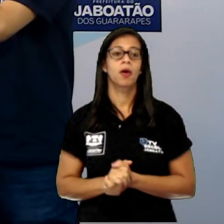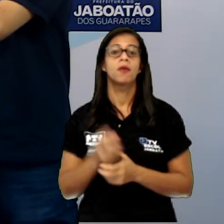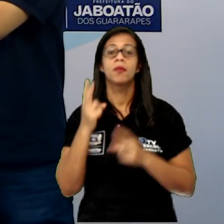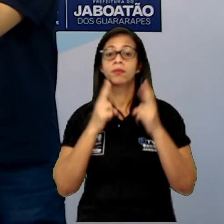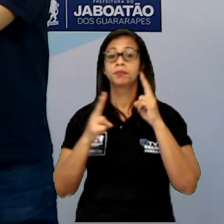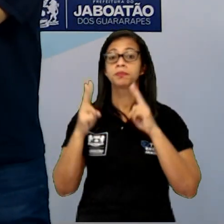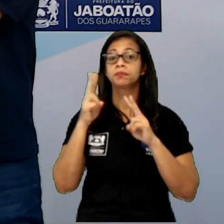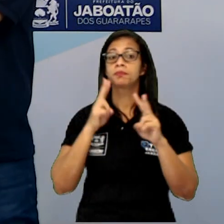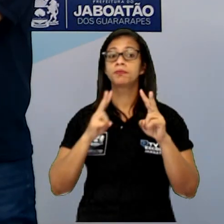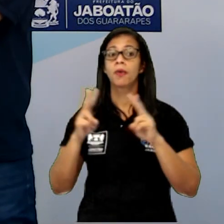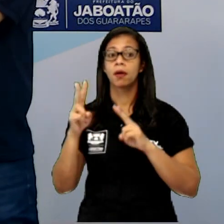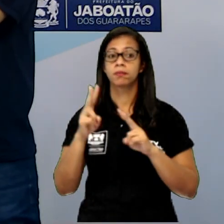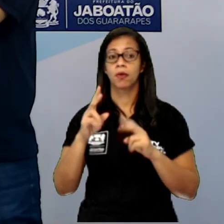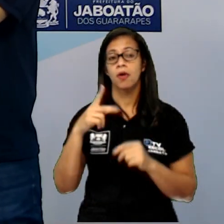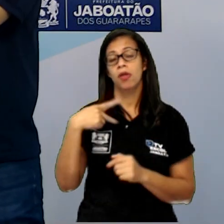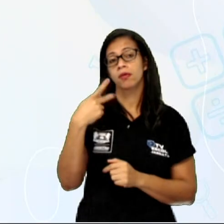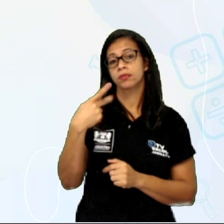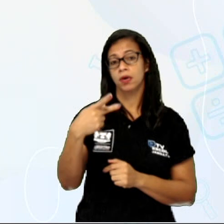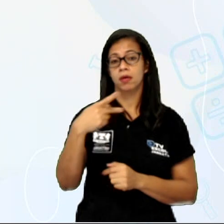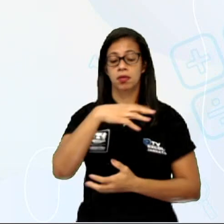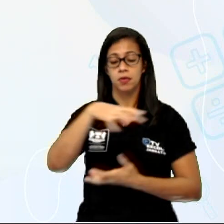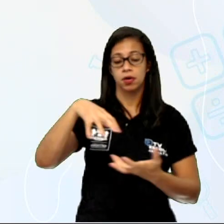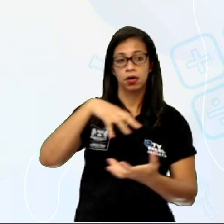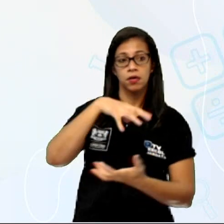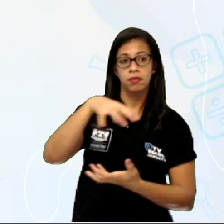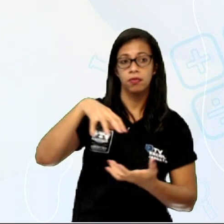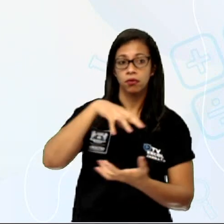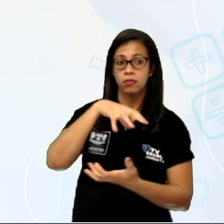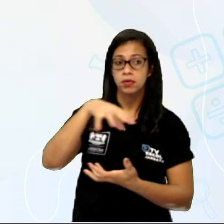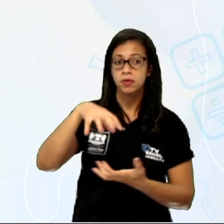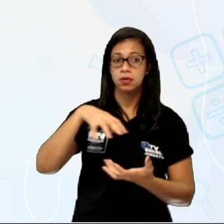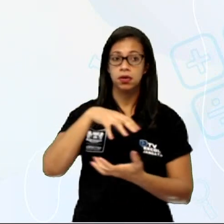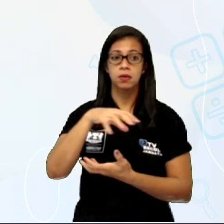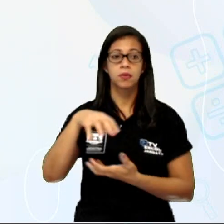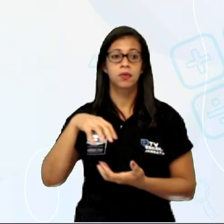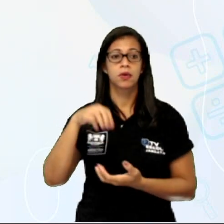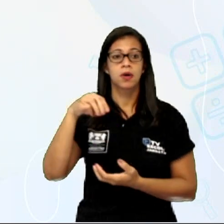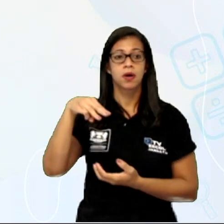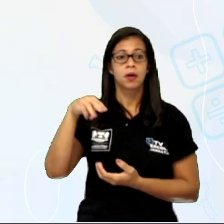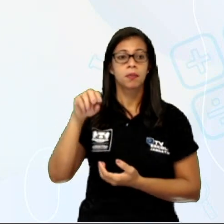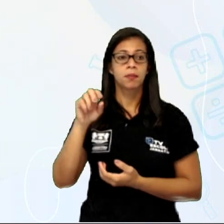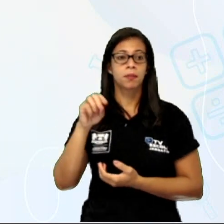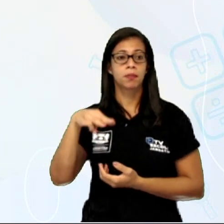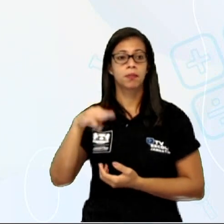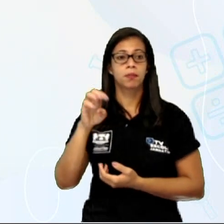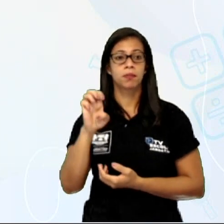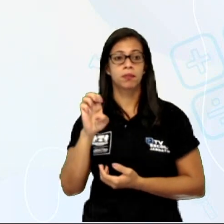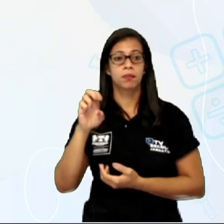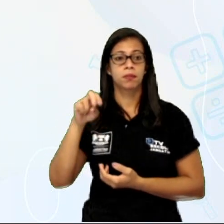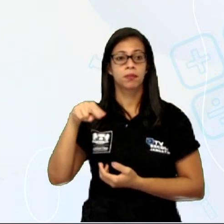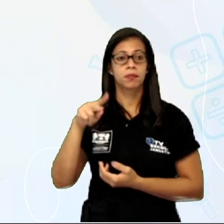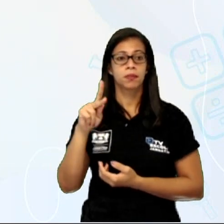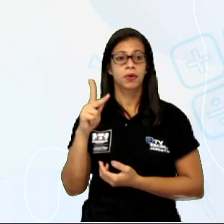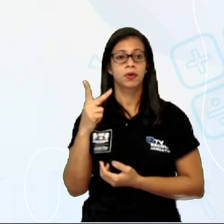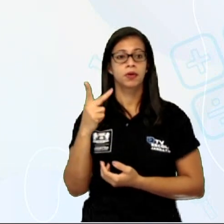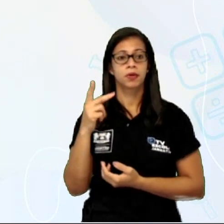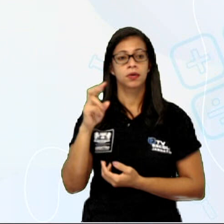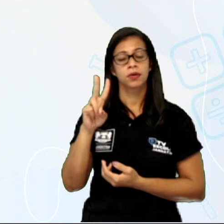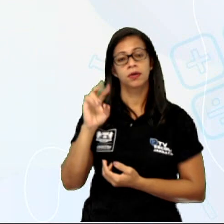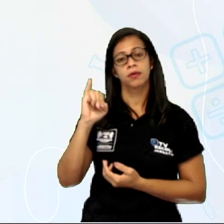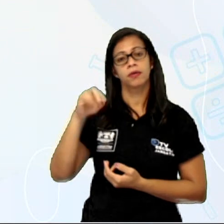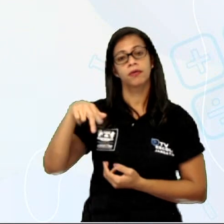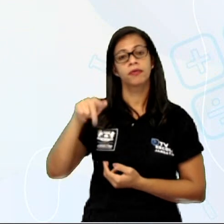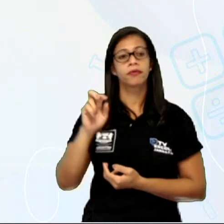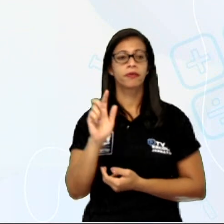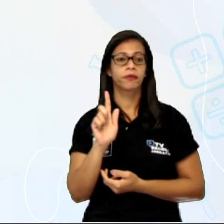sobre Revolução Menchevique, Revolução Bolchevique, as teses de Abril, Guerra Civil, a nova política econômica,